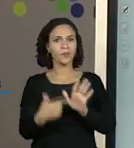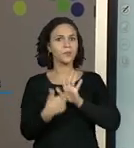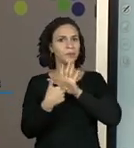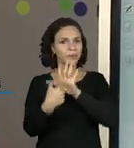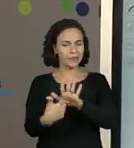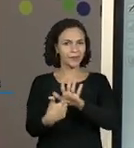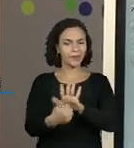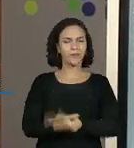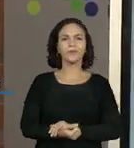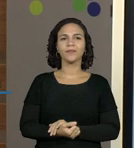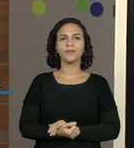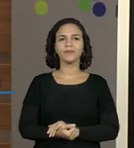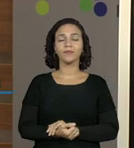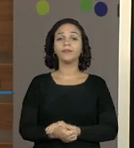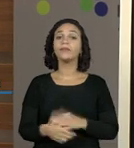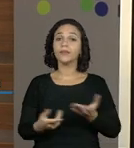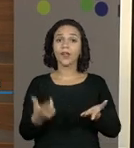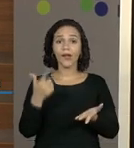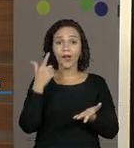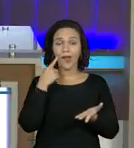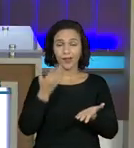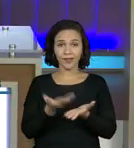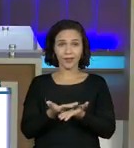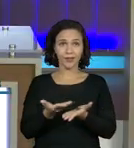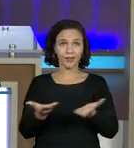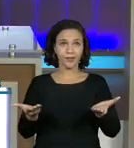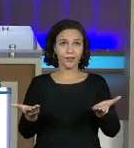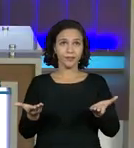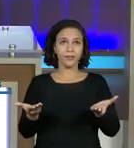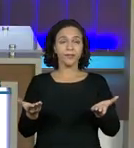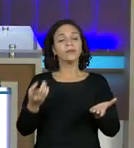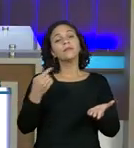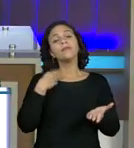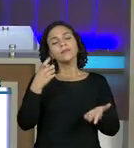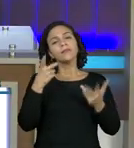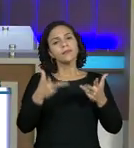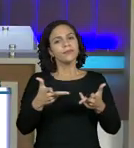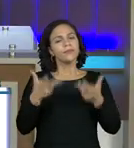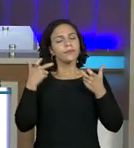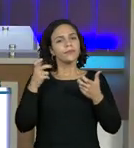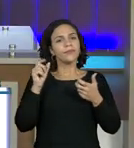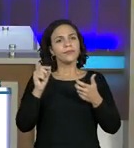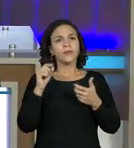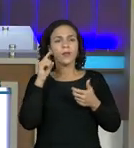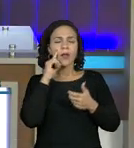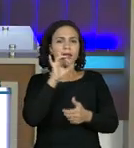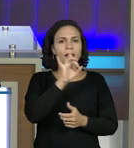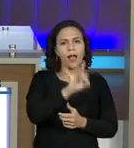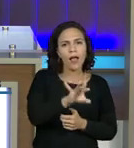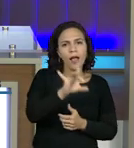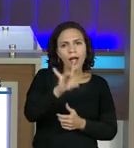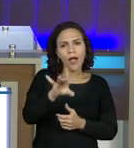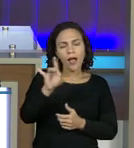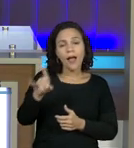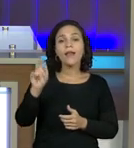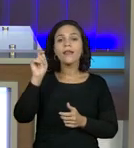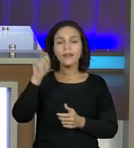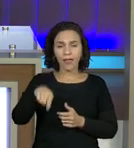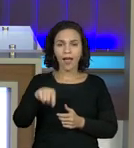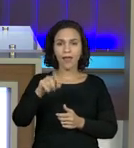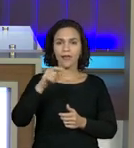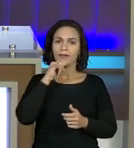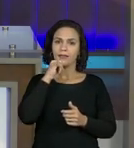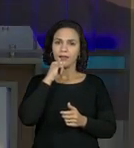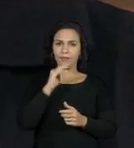tá bem? Estão todos aqui, ó. E o que eu quero que vocês vejam? Cada sólido, você consegue planificar ele na